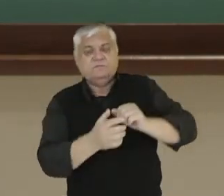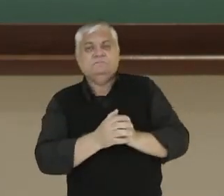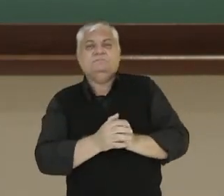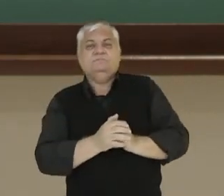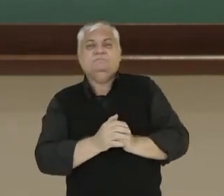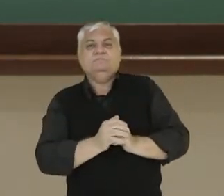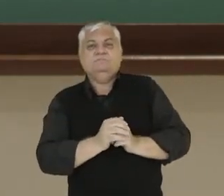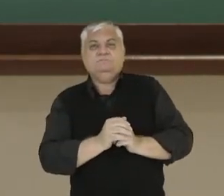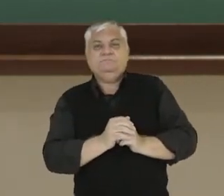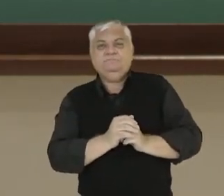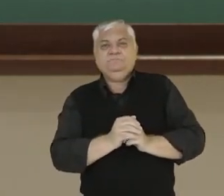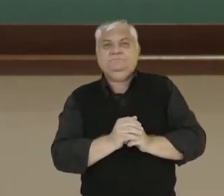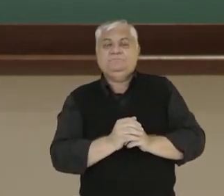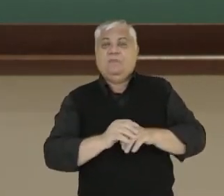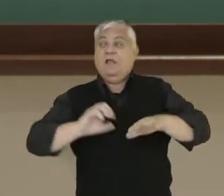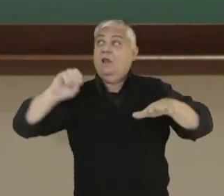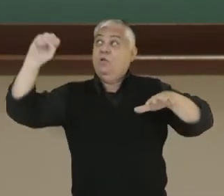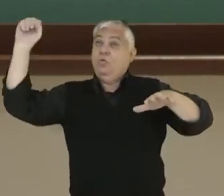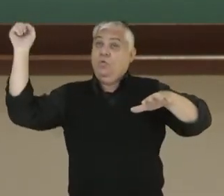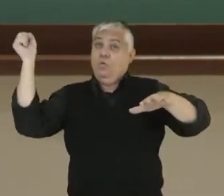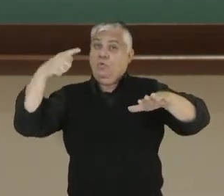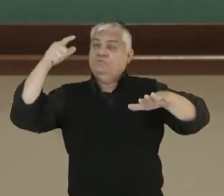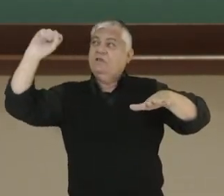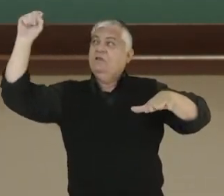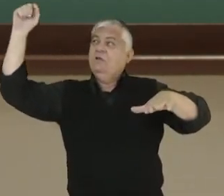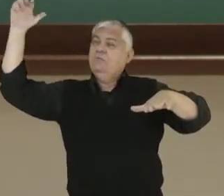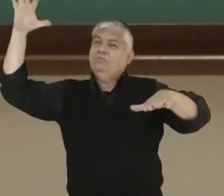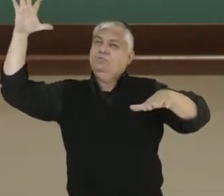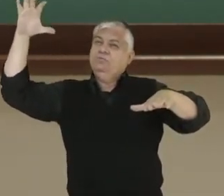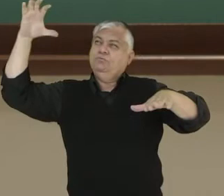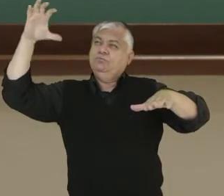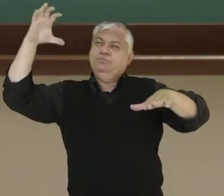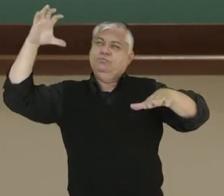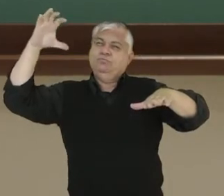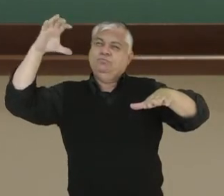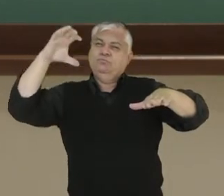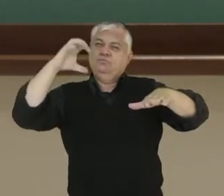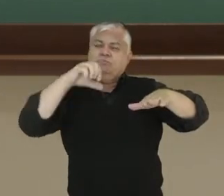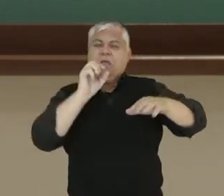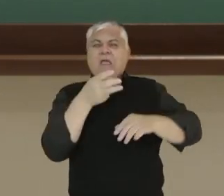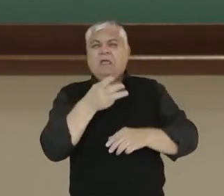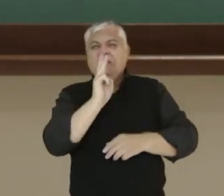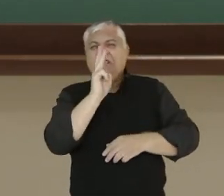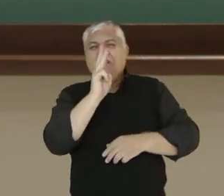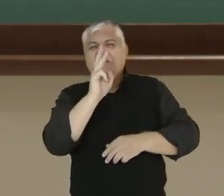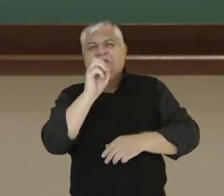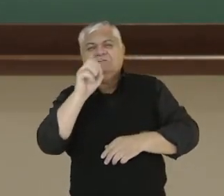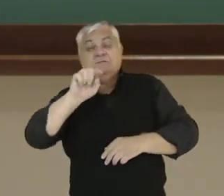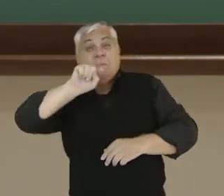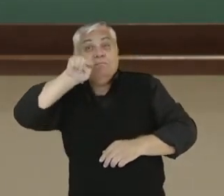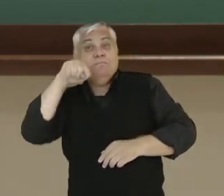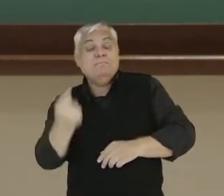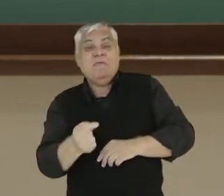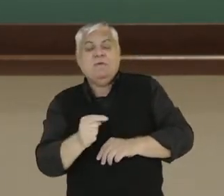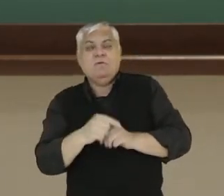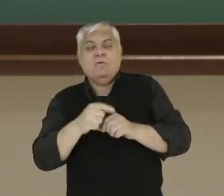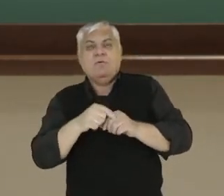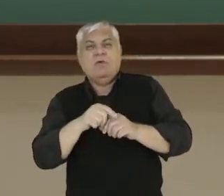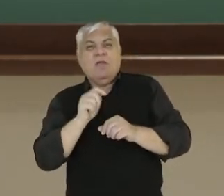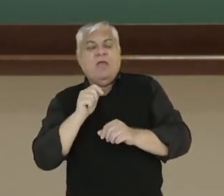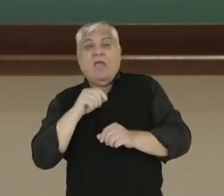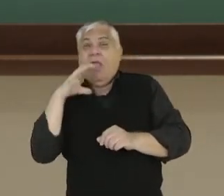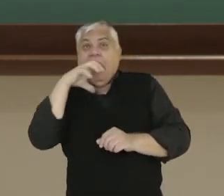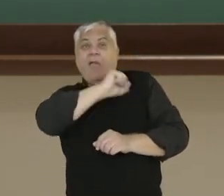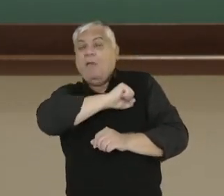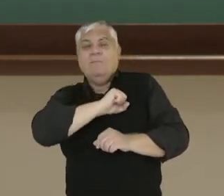simples. A luz viaja no ar a 300 mil quilômetros por segundo. Aproximadamente, né, porque essa